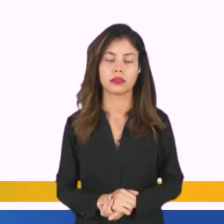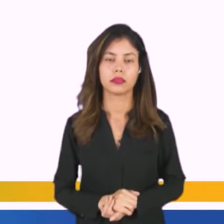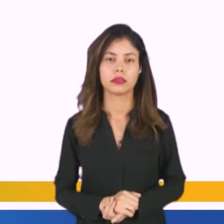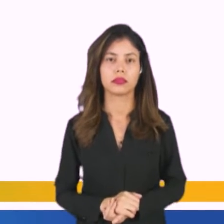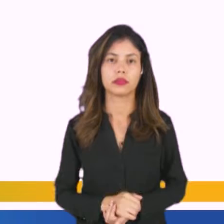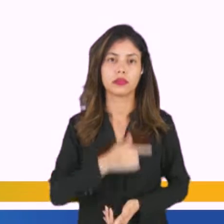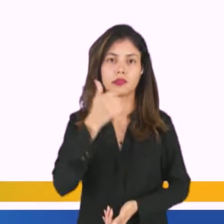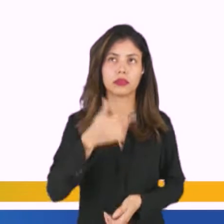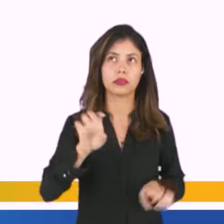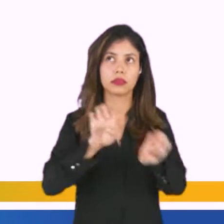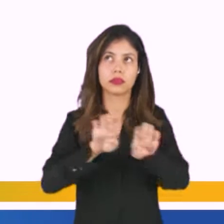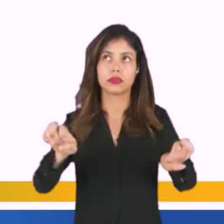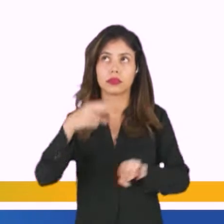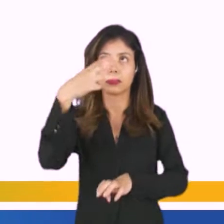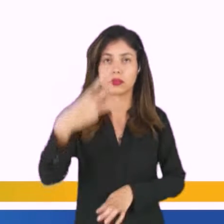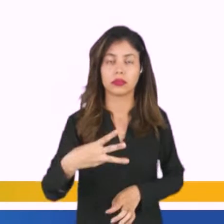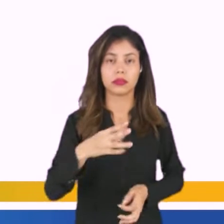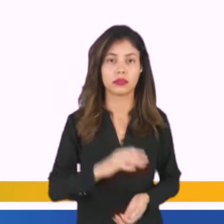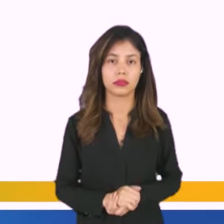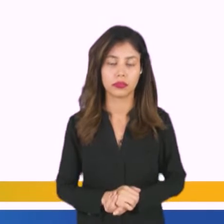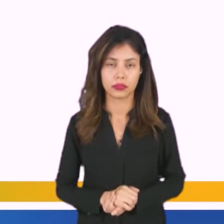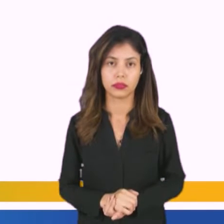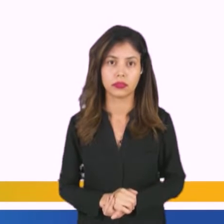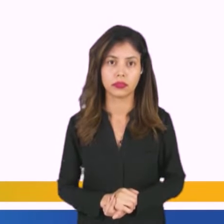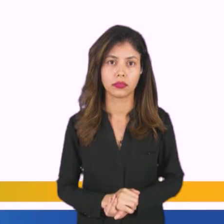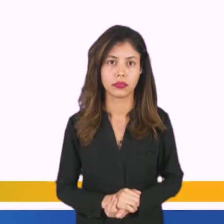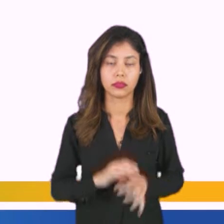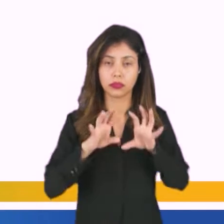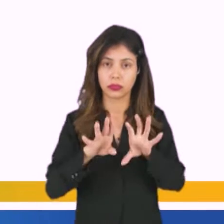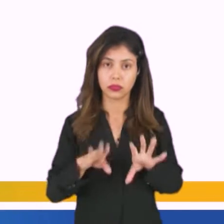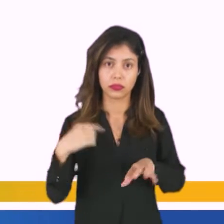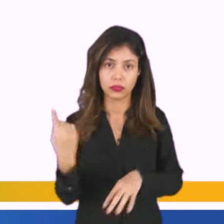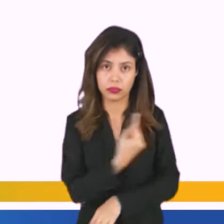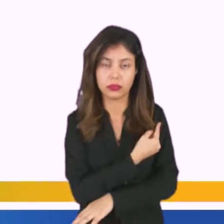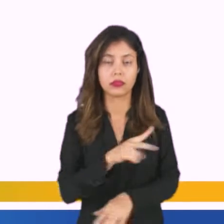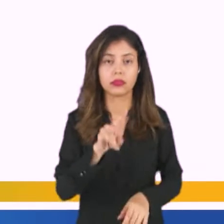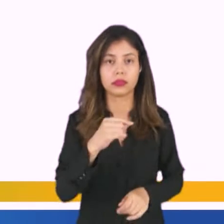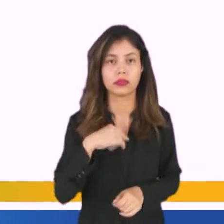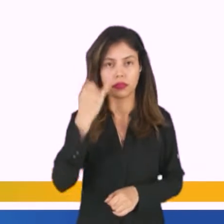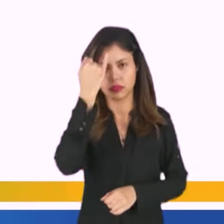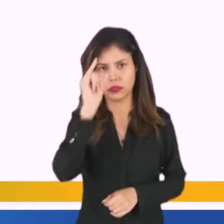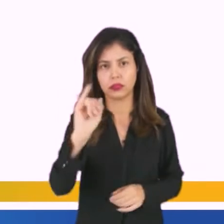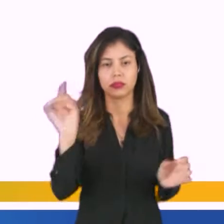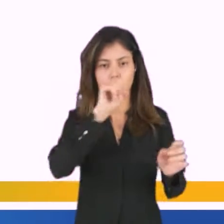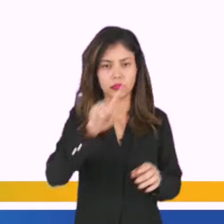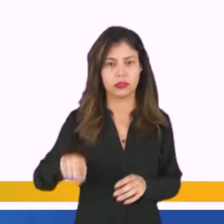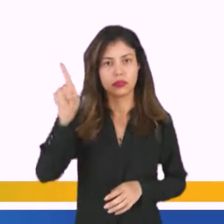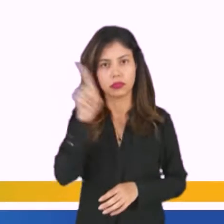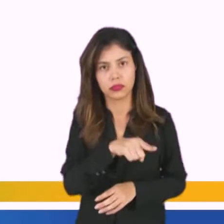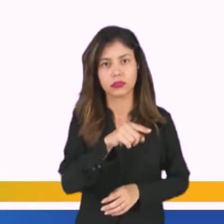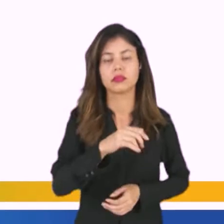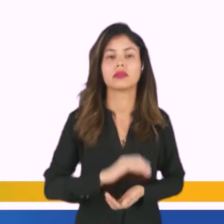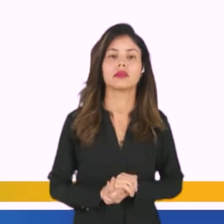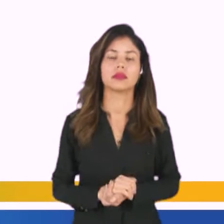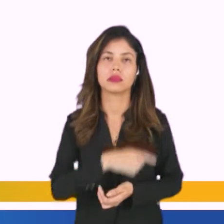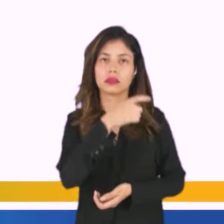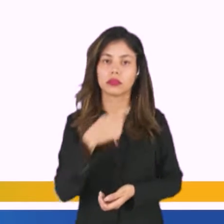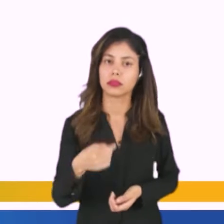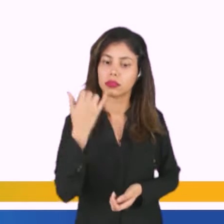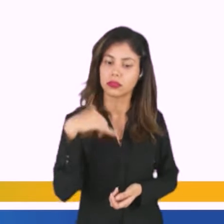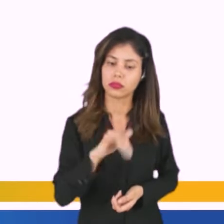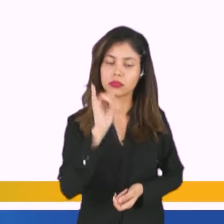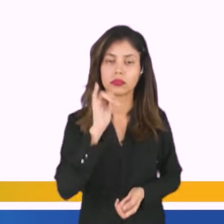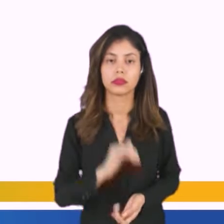com a segunda equação e com a terceira. E aí a ideia é anular o x